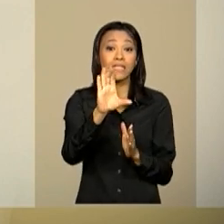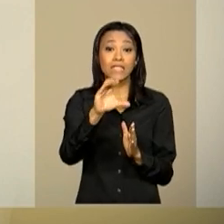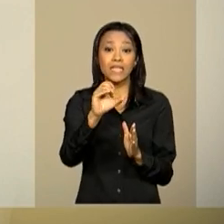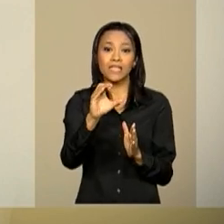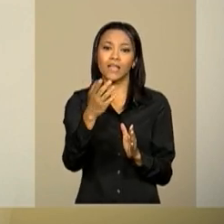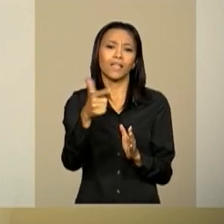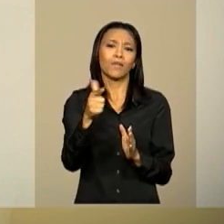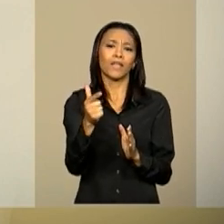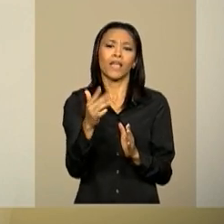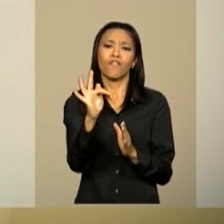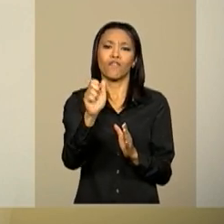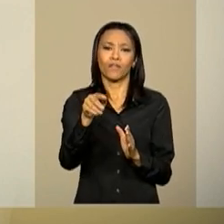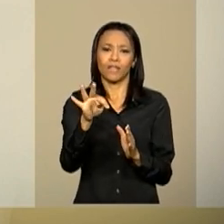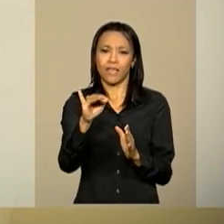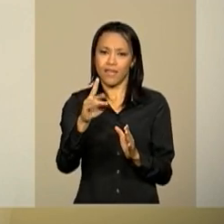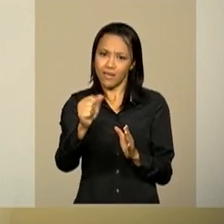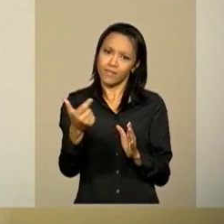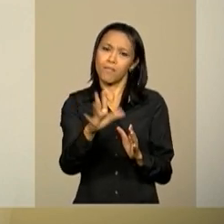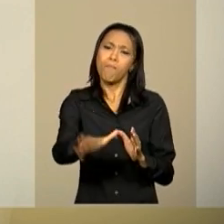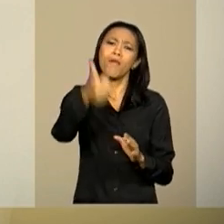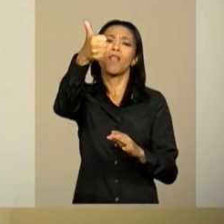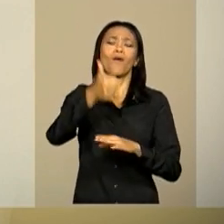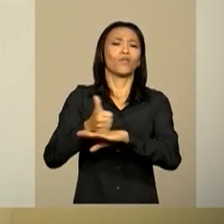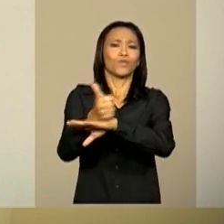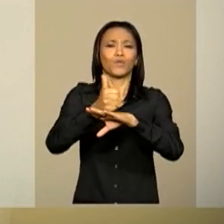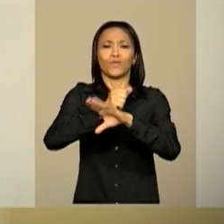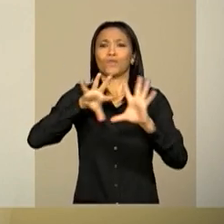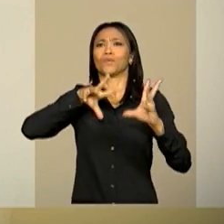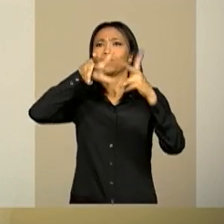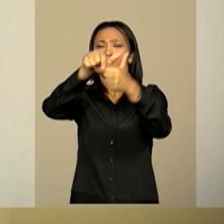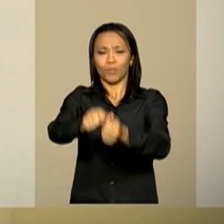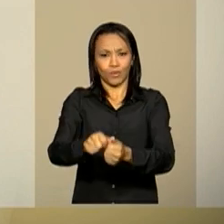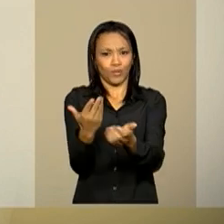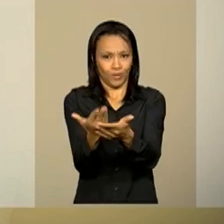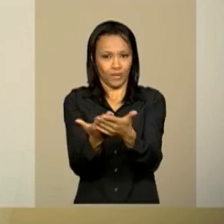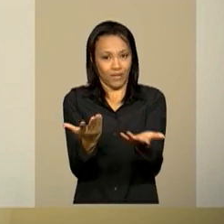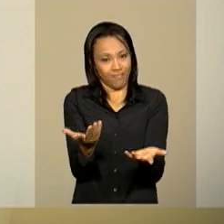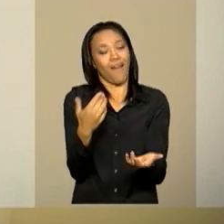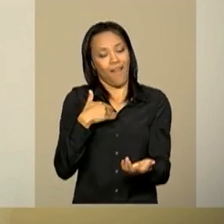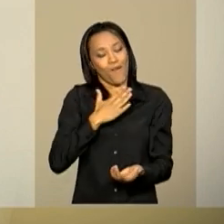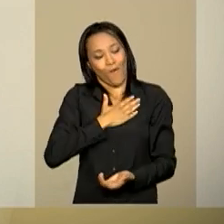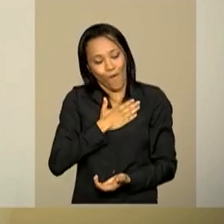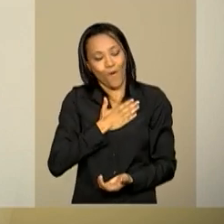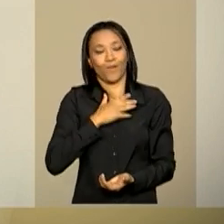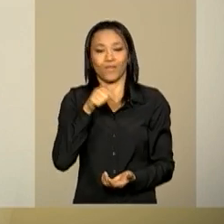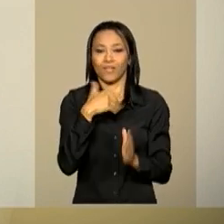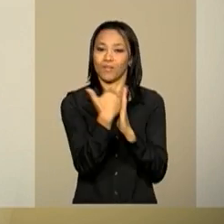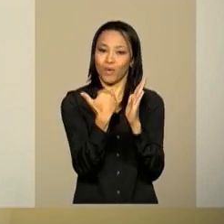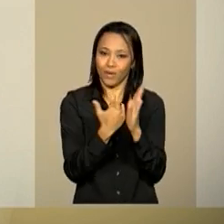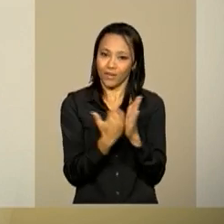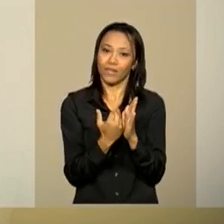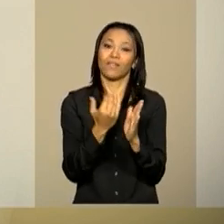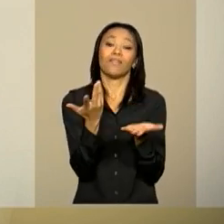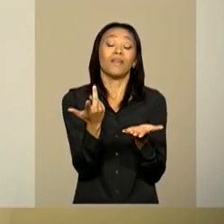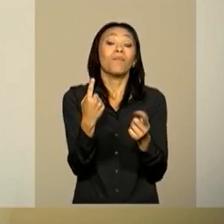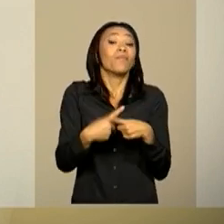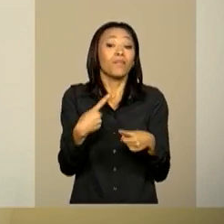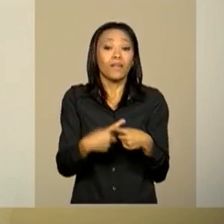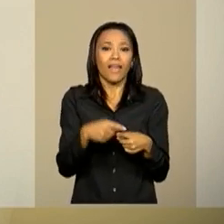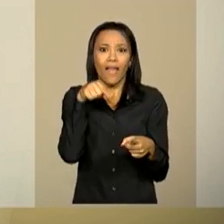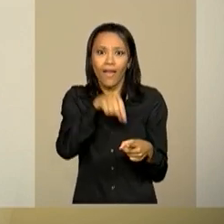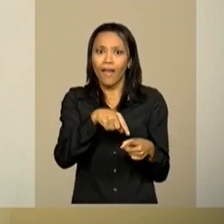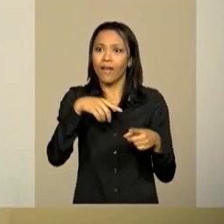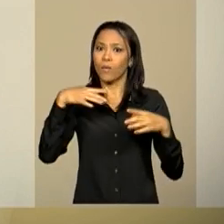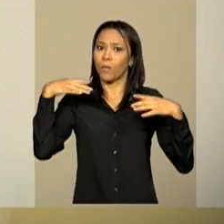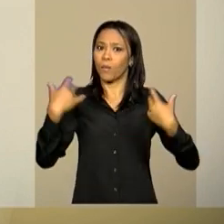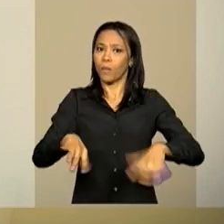os nossos grandes talentos paraas melhor universidades do mundo ah Luciano Você sabe que eu gosto muito do Ciência sem Fronteiras porque ele é um